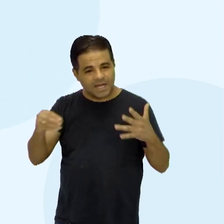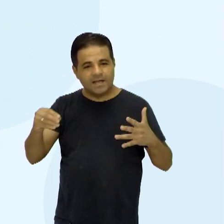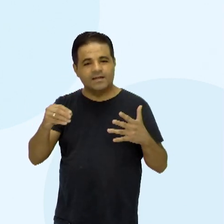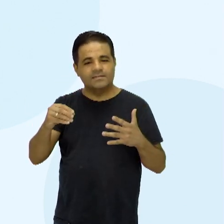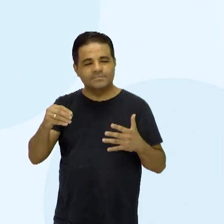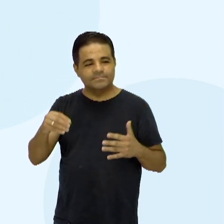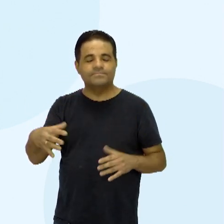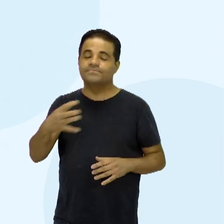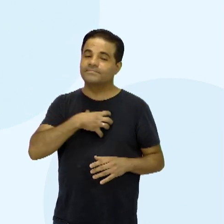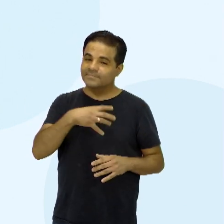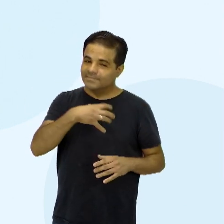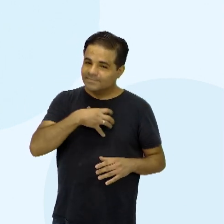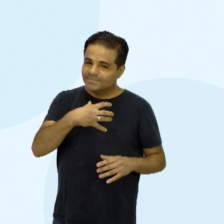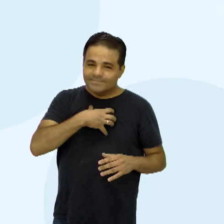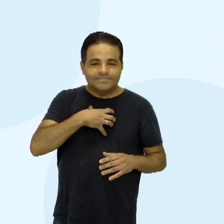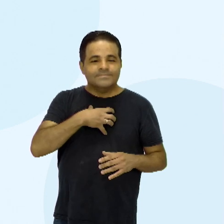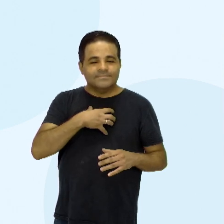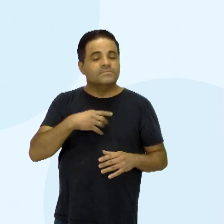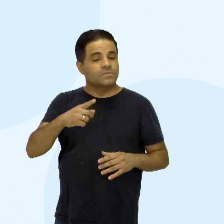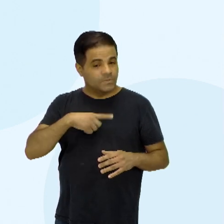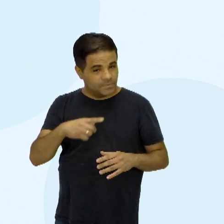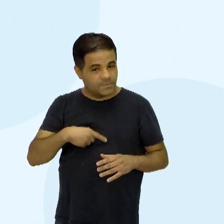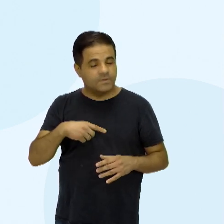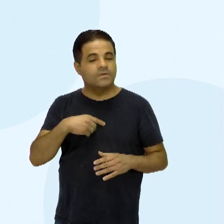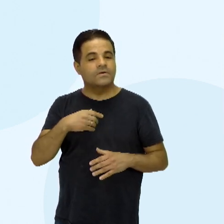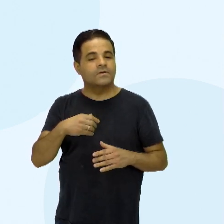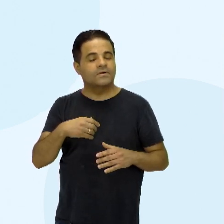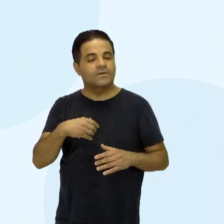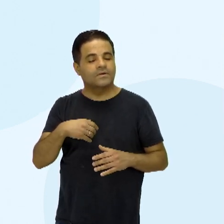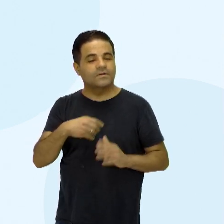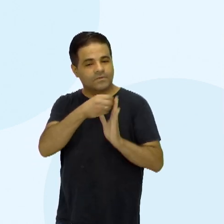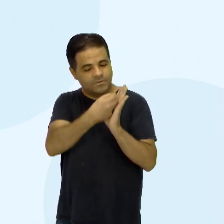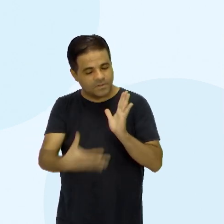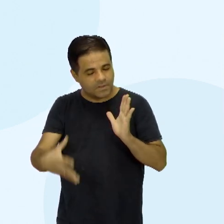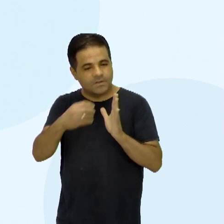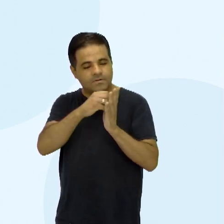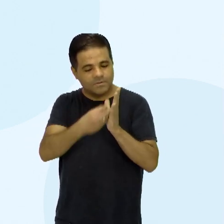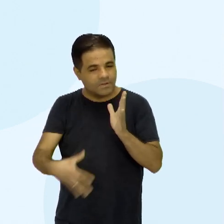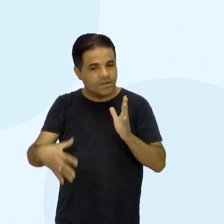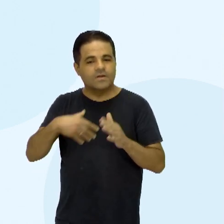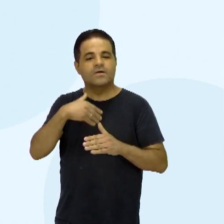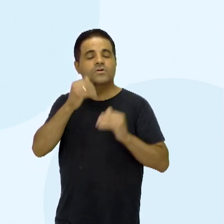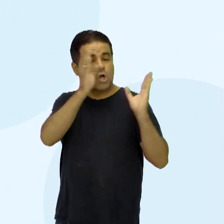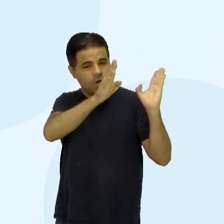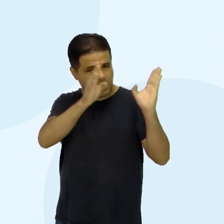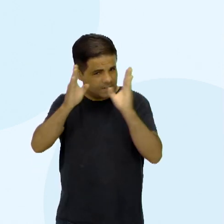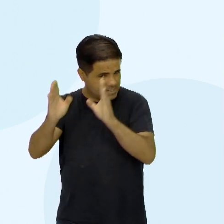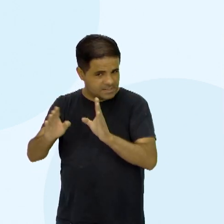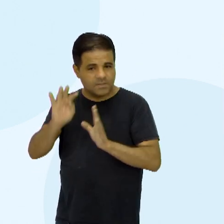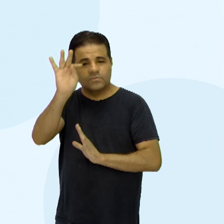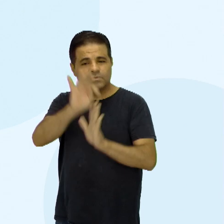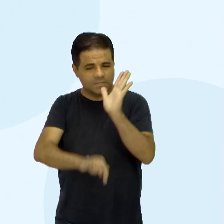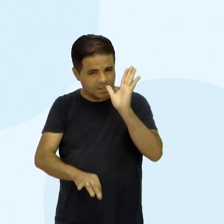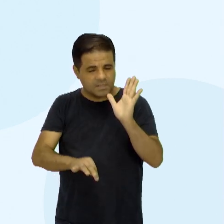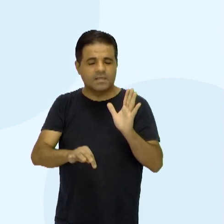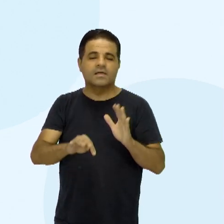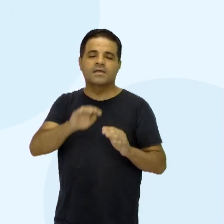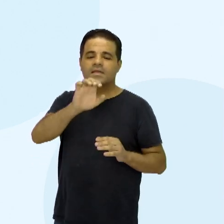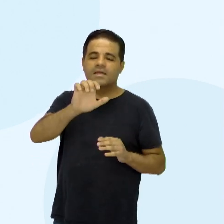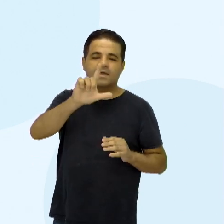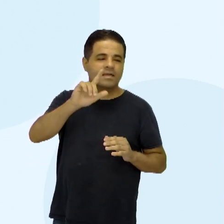gente desenvolve em outras aulas. Eu tenho figuras de construção, que ela vai na organização do texto, né, a elipse,